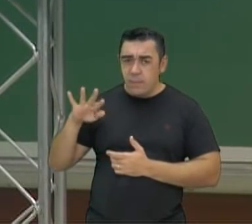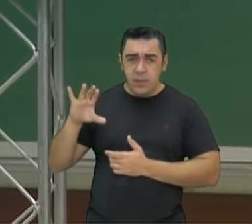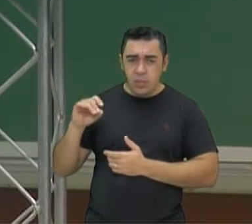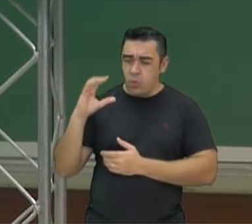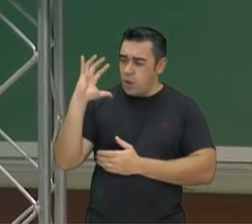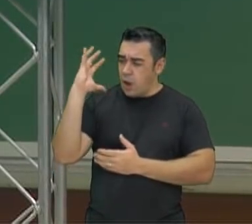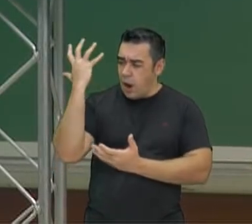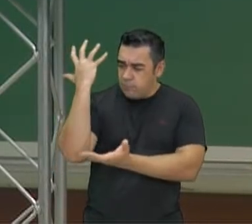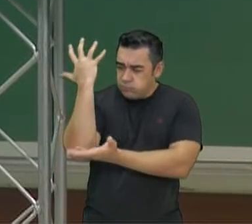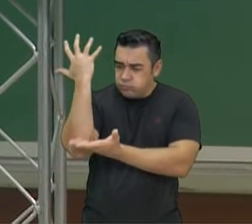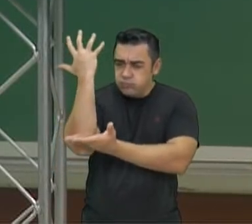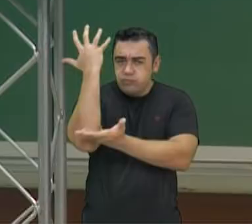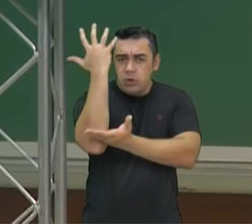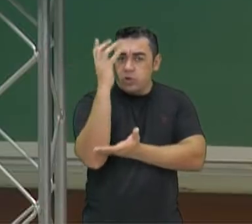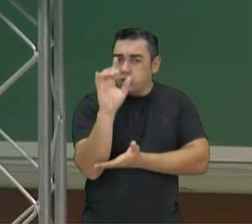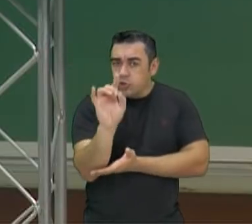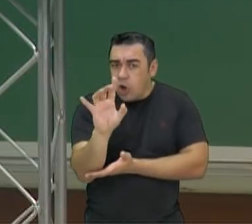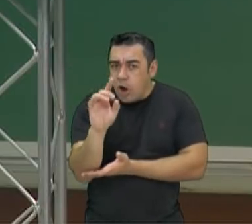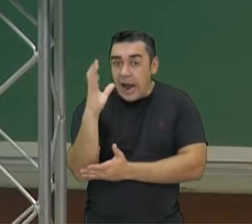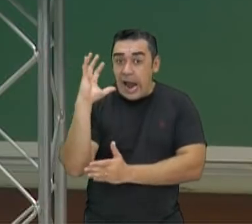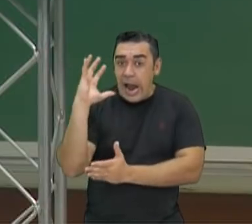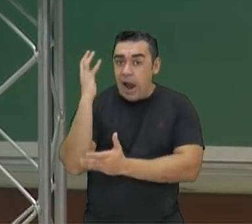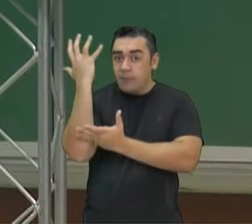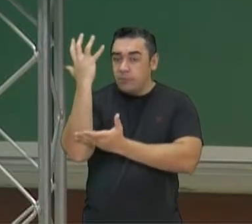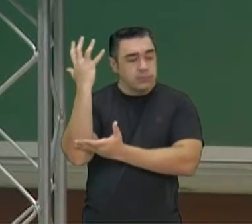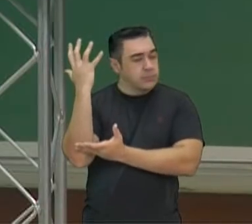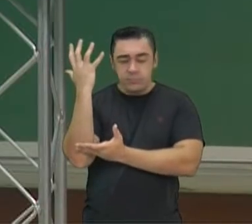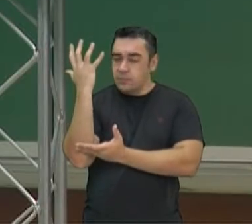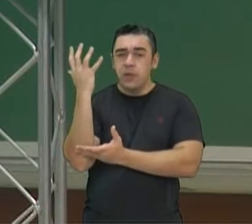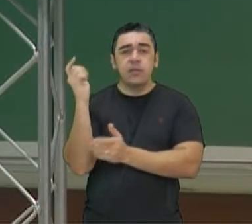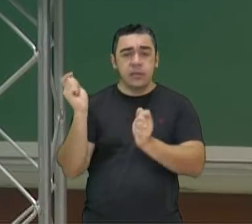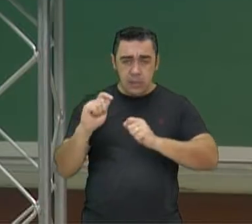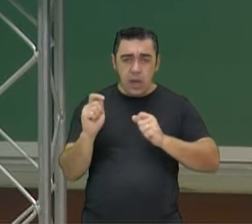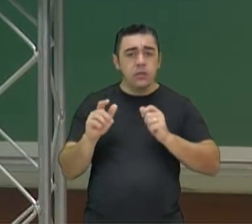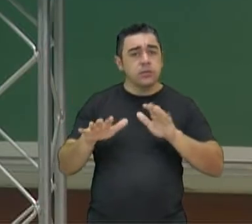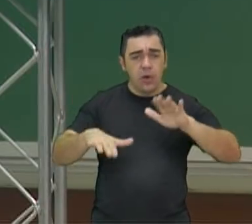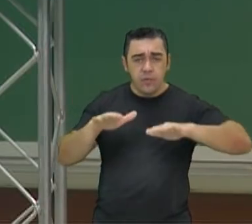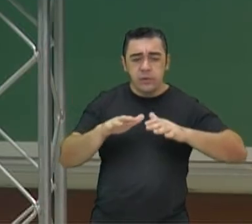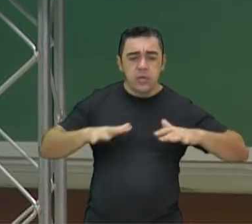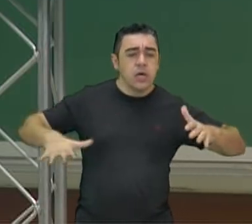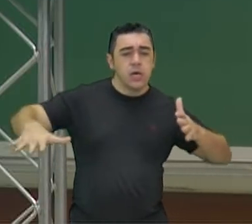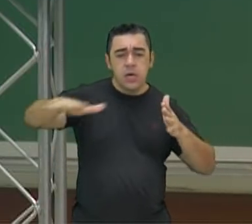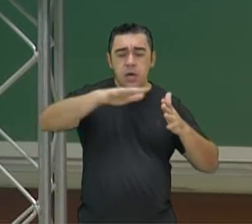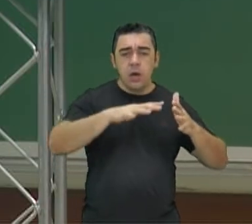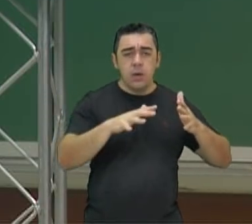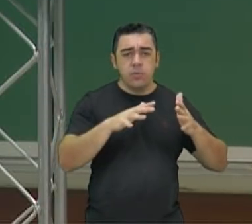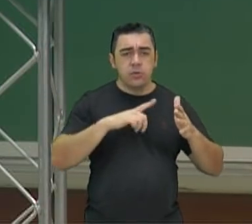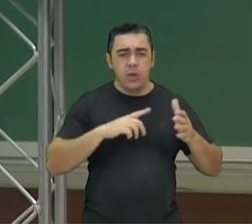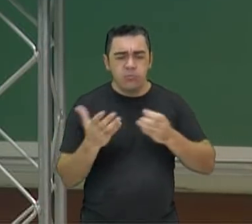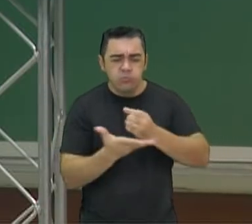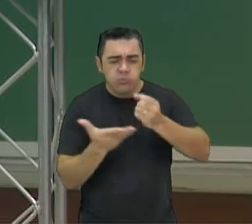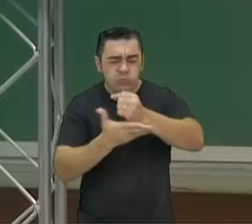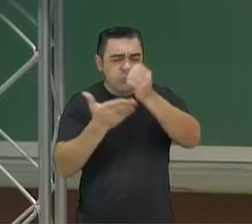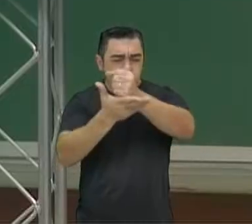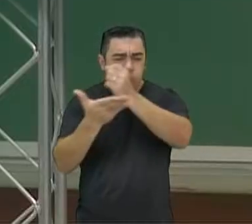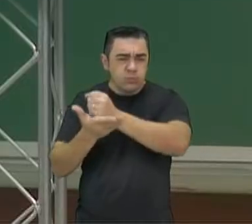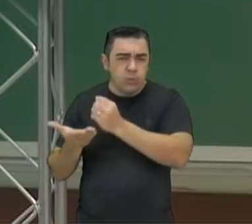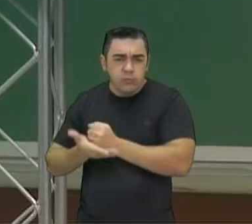Né? Falar de desmatamento, ora, poderá ser uma área de campo. E se você for ver, as planícies